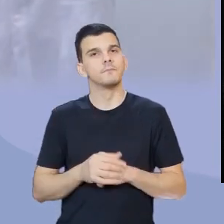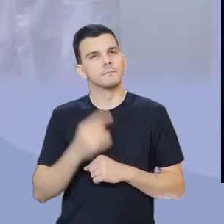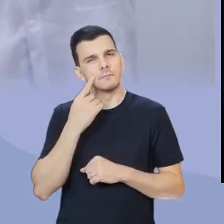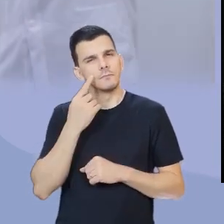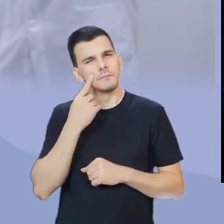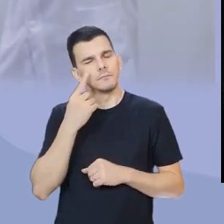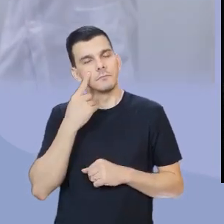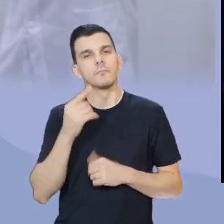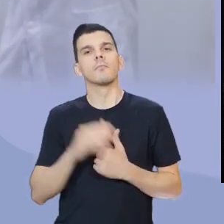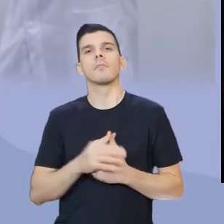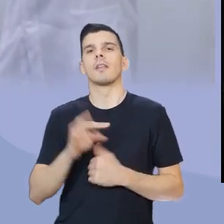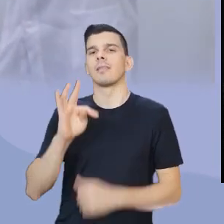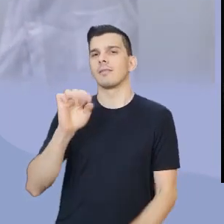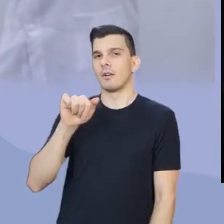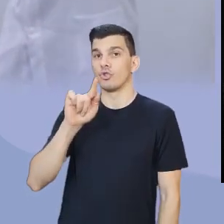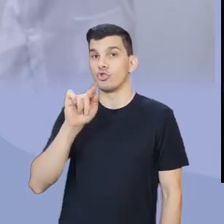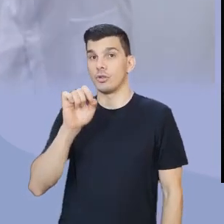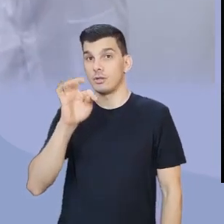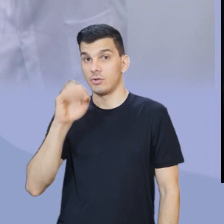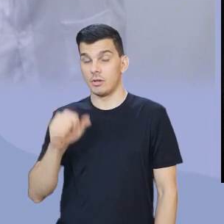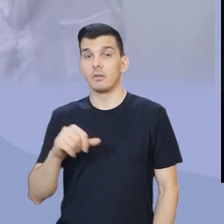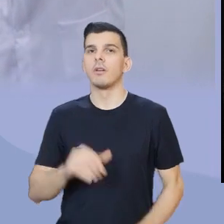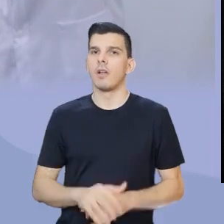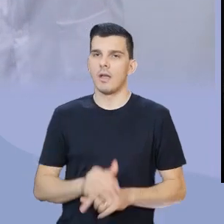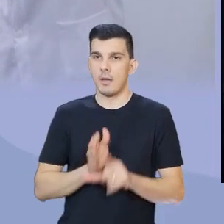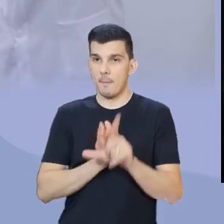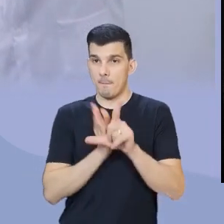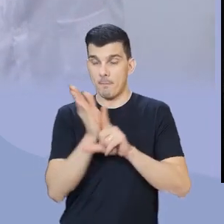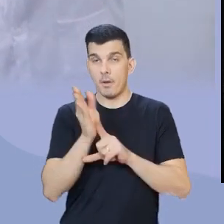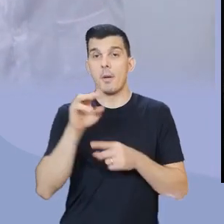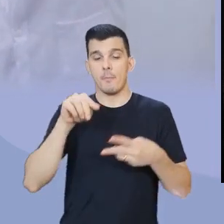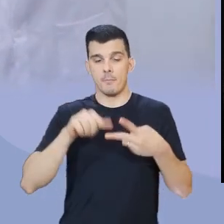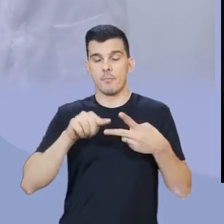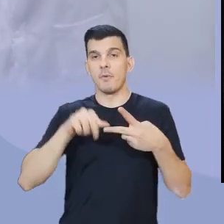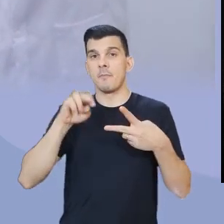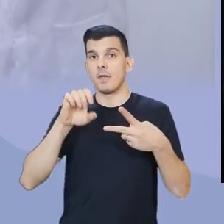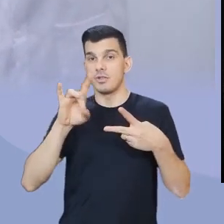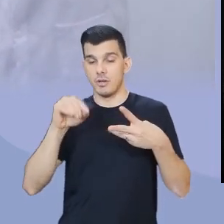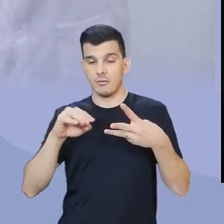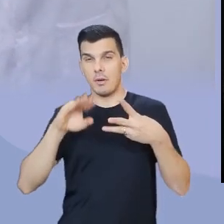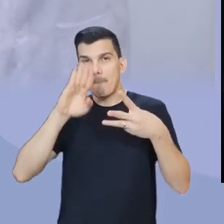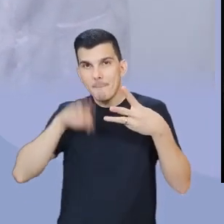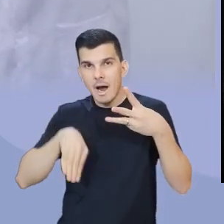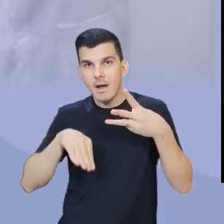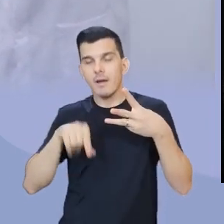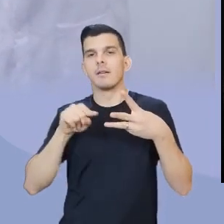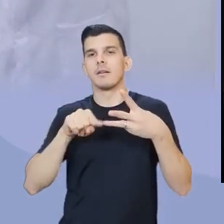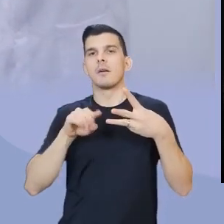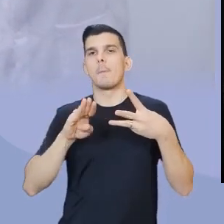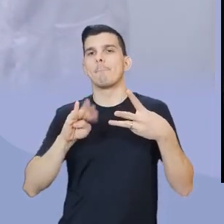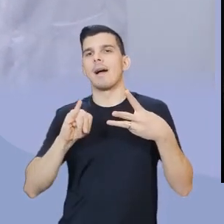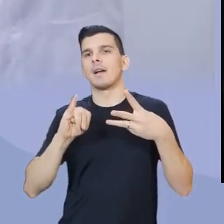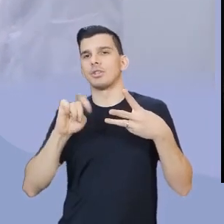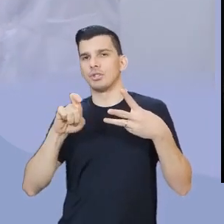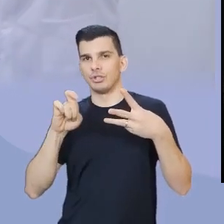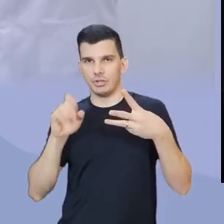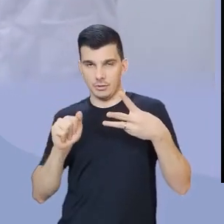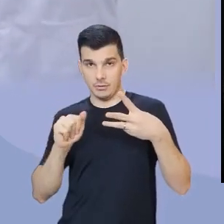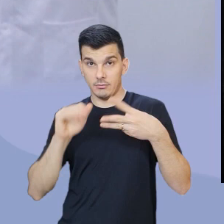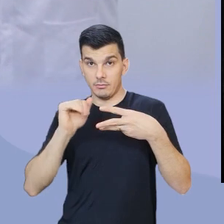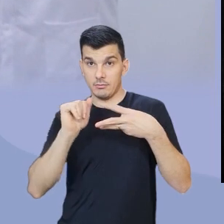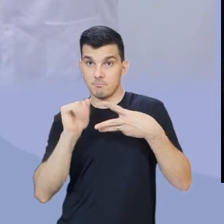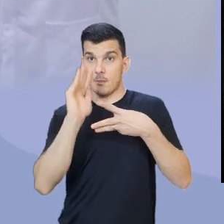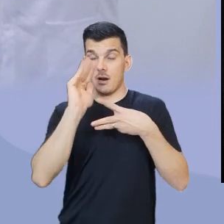Então a tangente de 45 graus é que dá a declividade média. Abaixo de 45 graus, declividade baixa. Acima